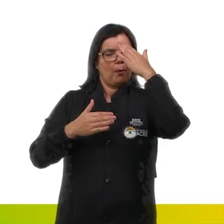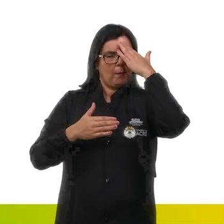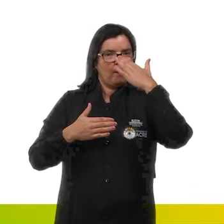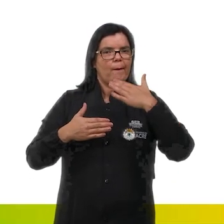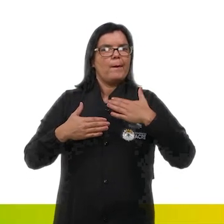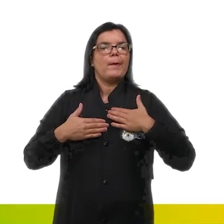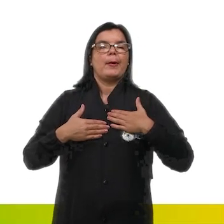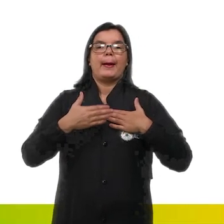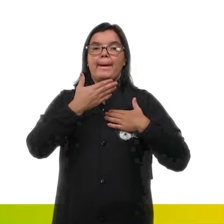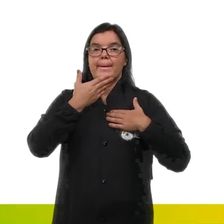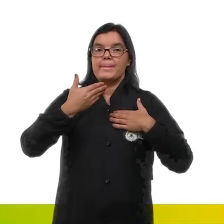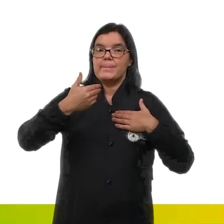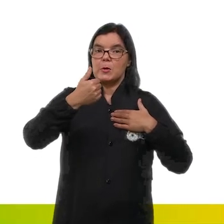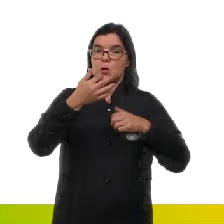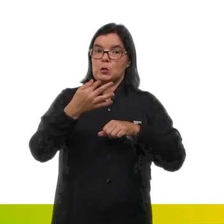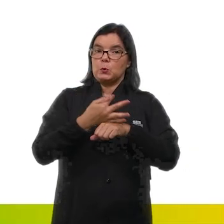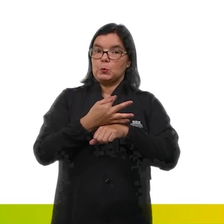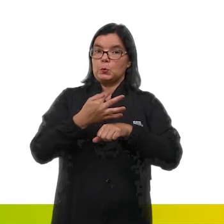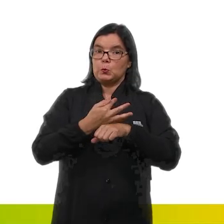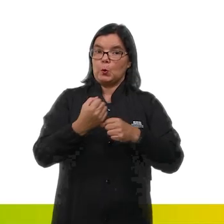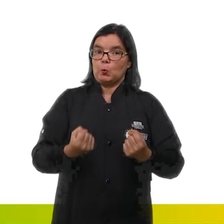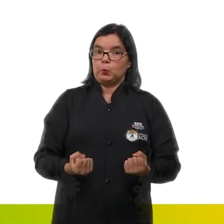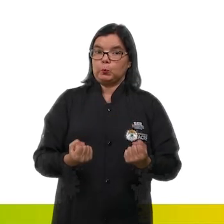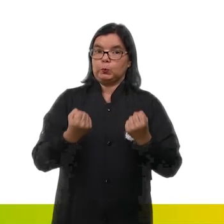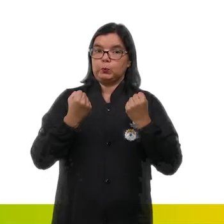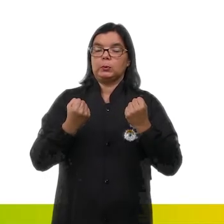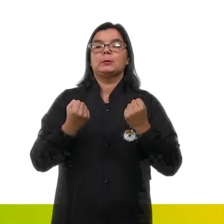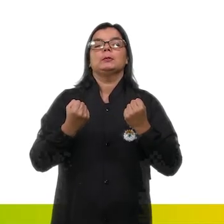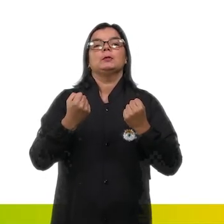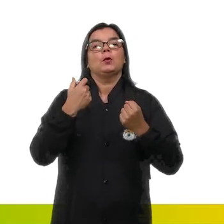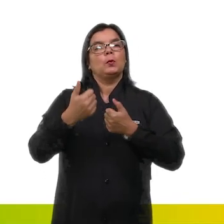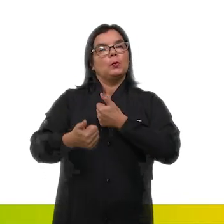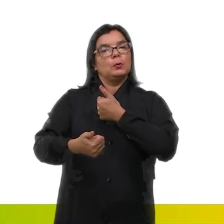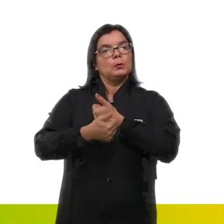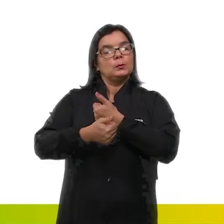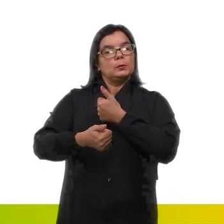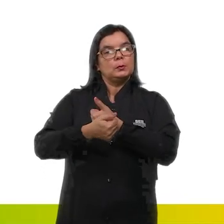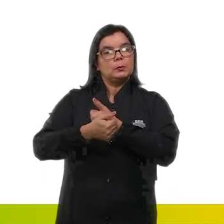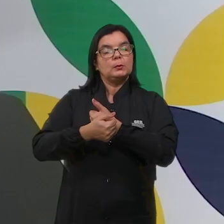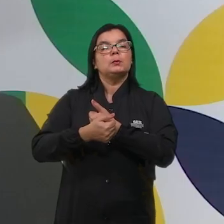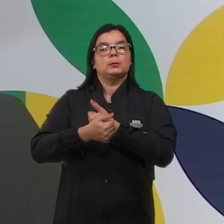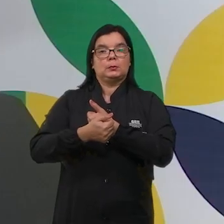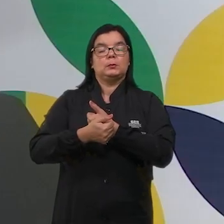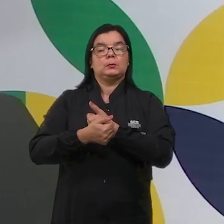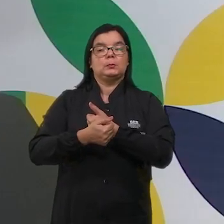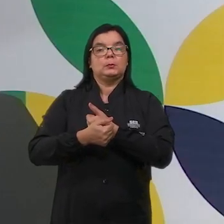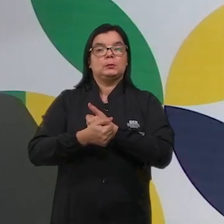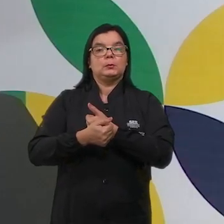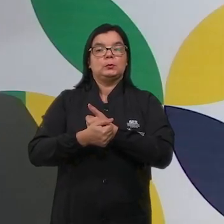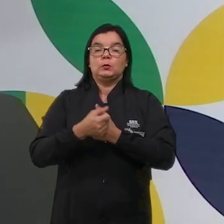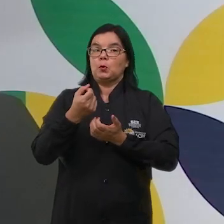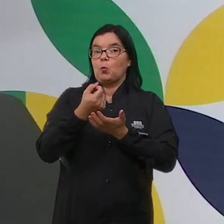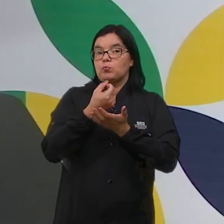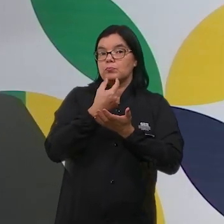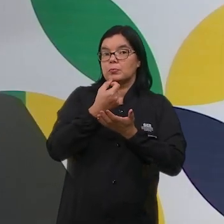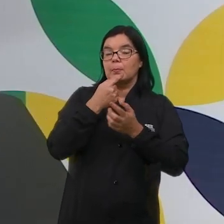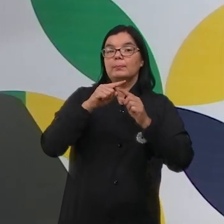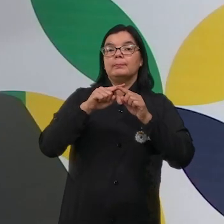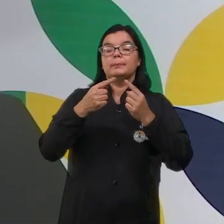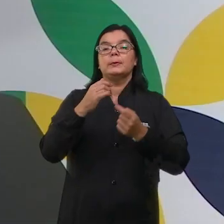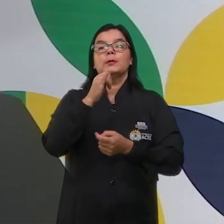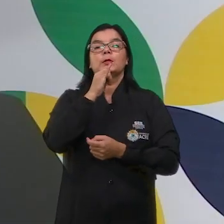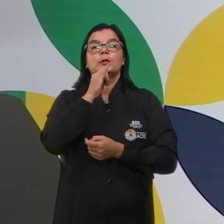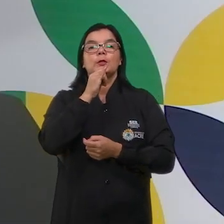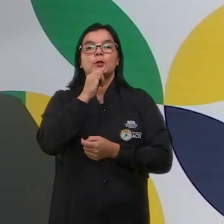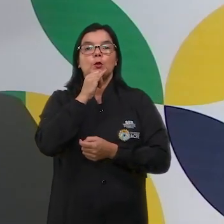se recuperar e aguentar mais esforço. Eles estão próximos do caso ali do farmacológico, mas seria, por exemplo,